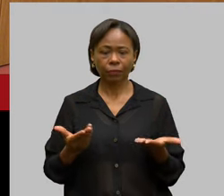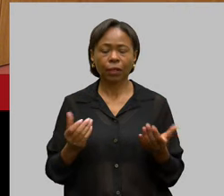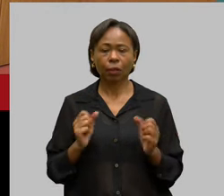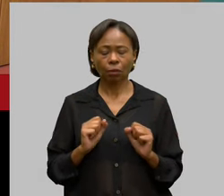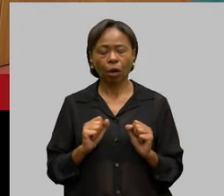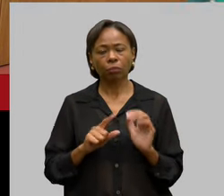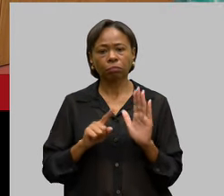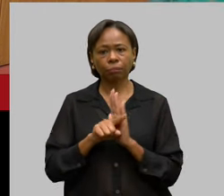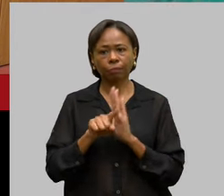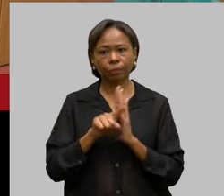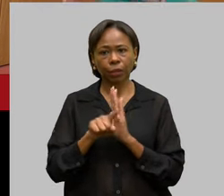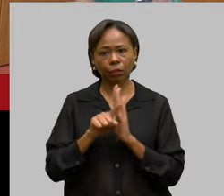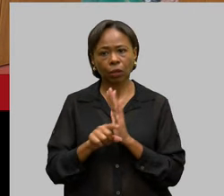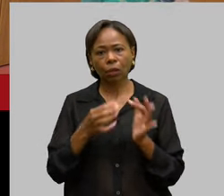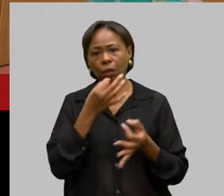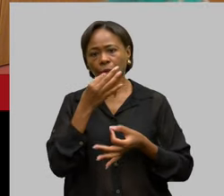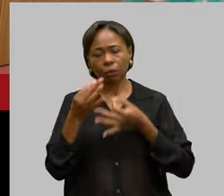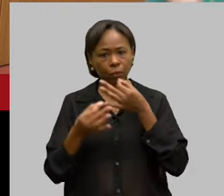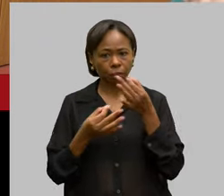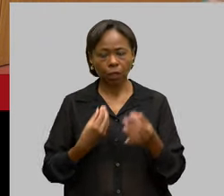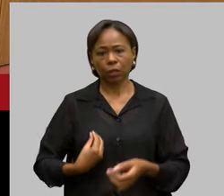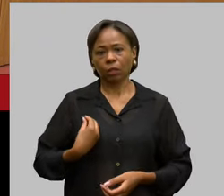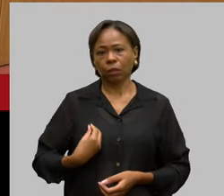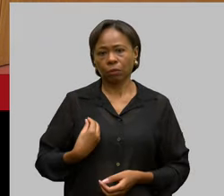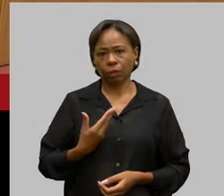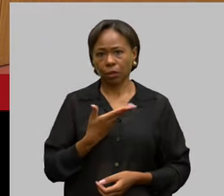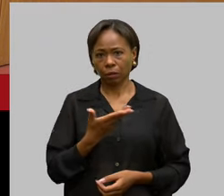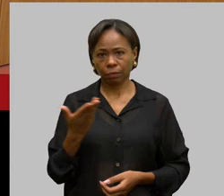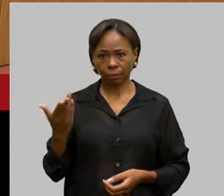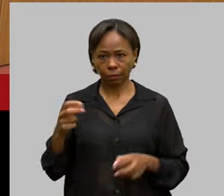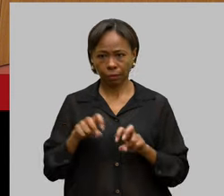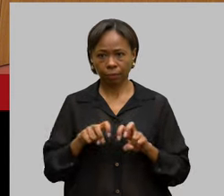questionamentos aos participantes da nossa